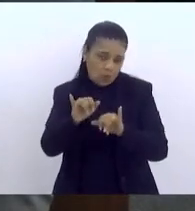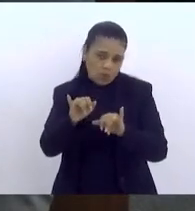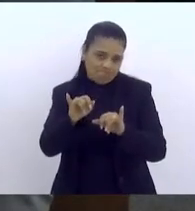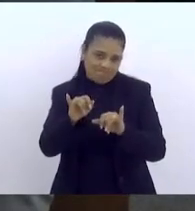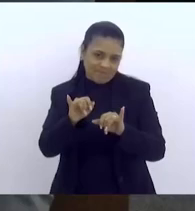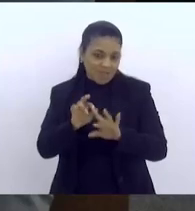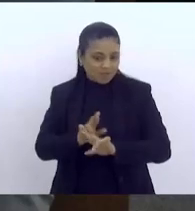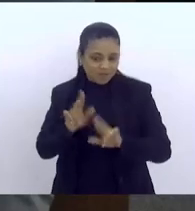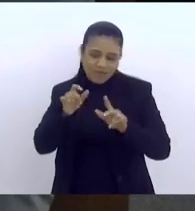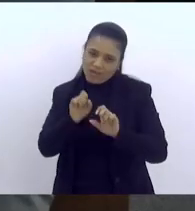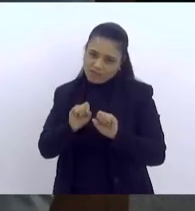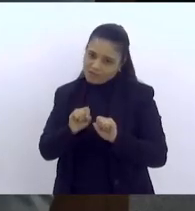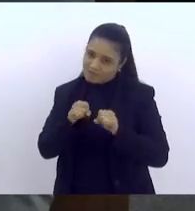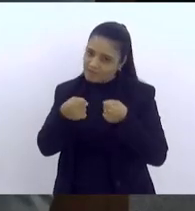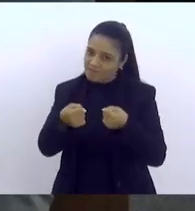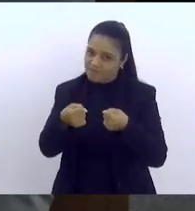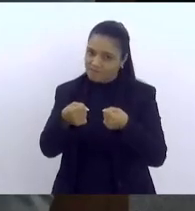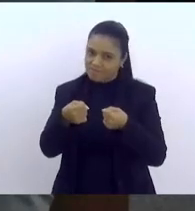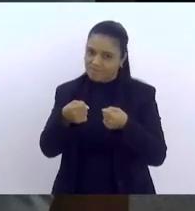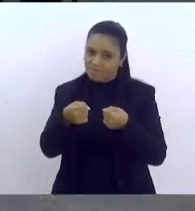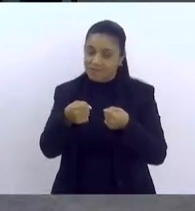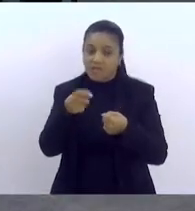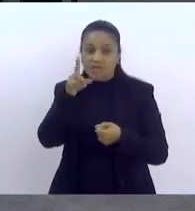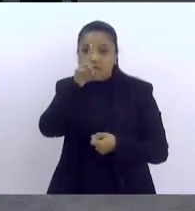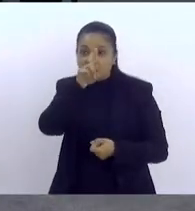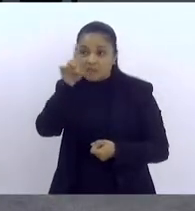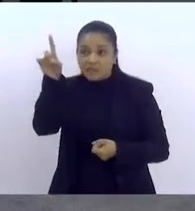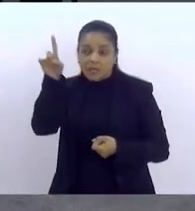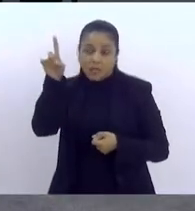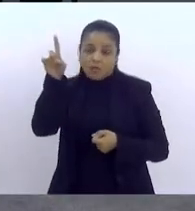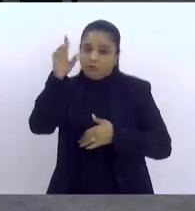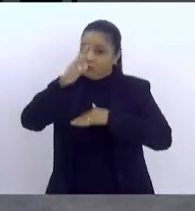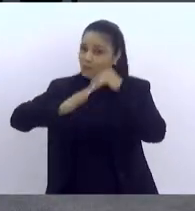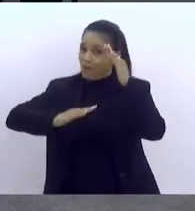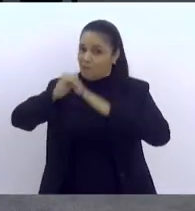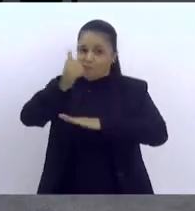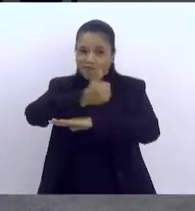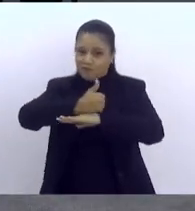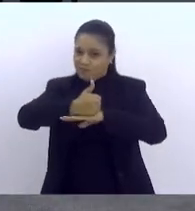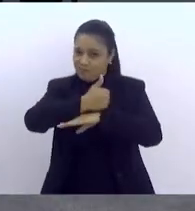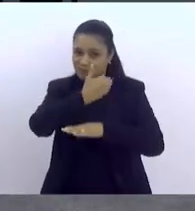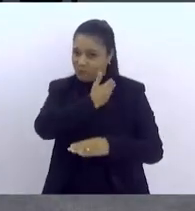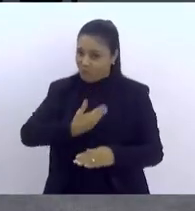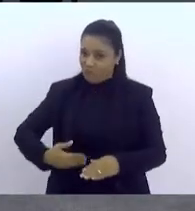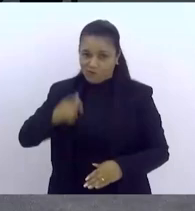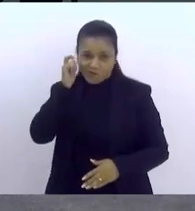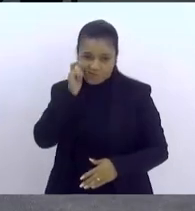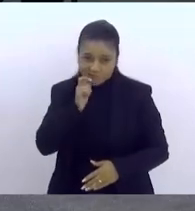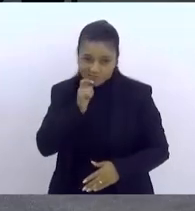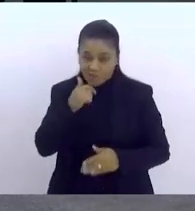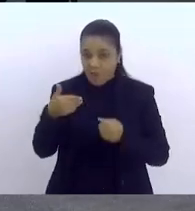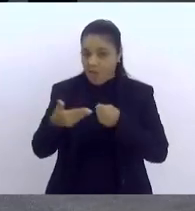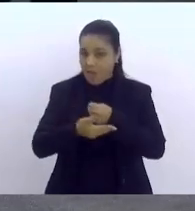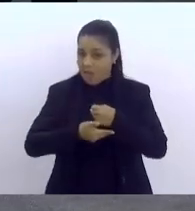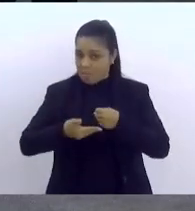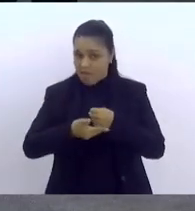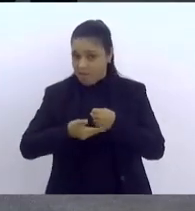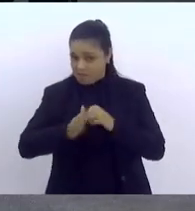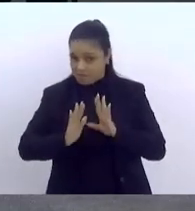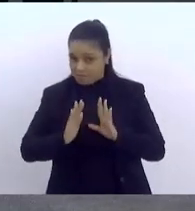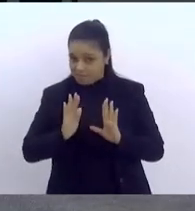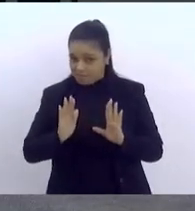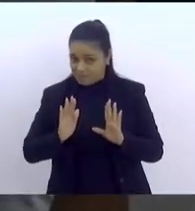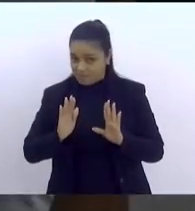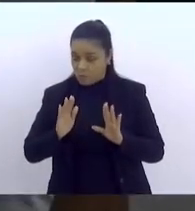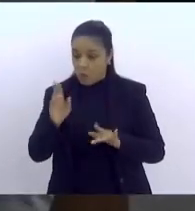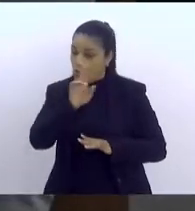Né? Jesus, Deus, não tem cargo comissionado no governo Cláudio Castro para a base do governo vir aqui e usar o seu nome em